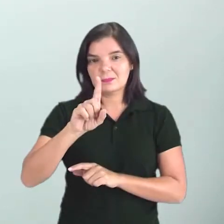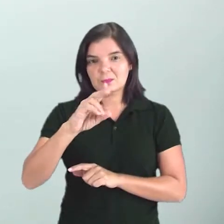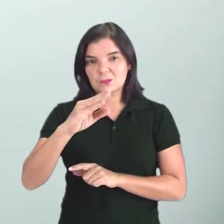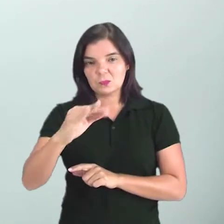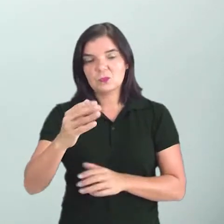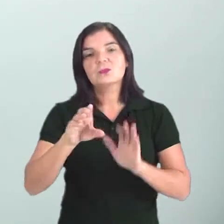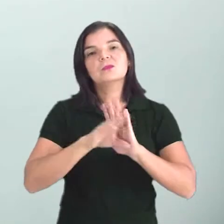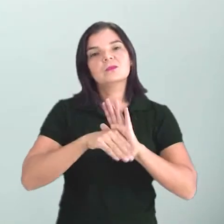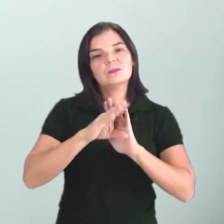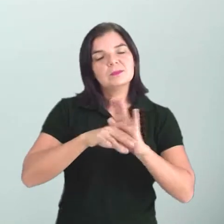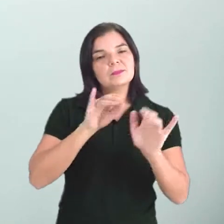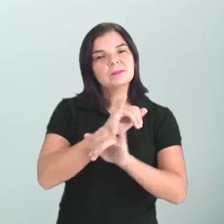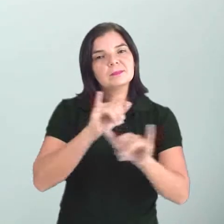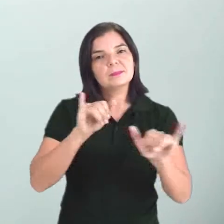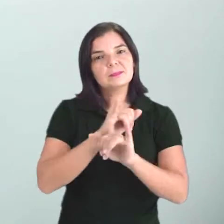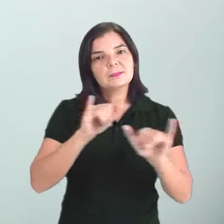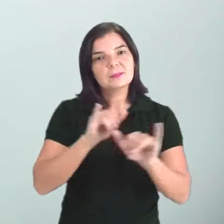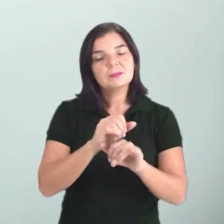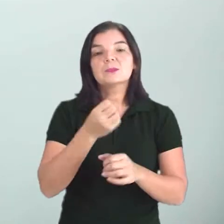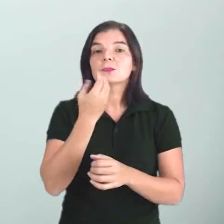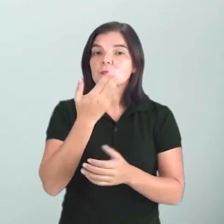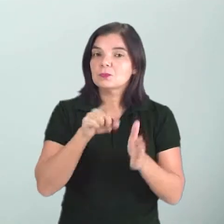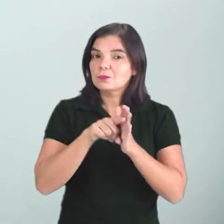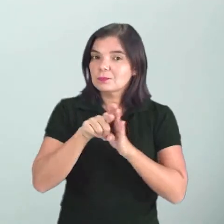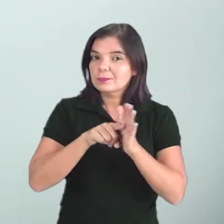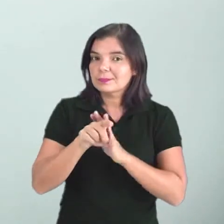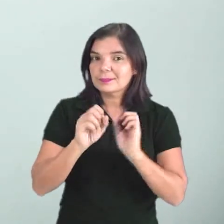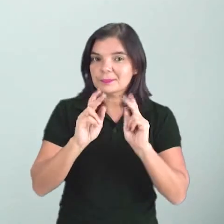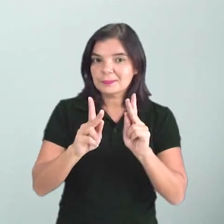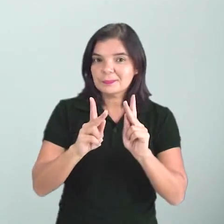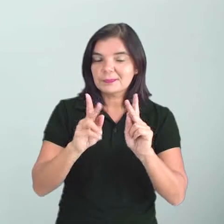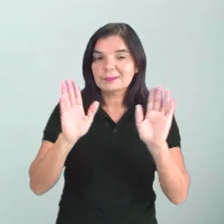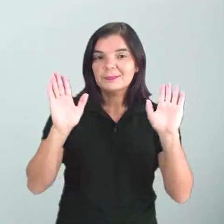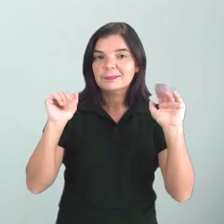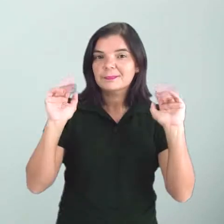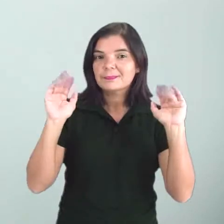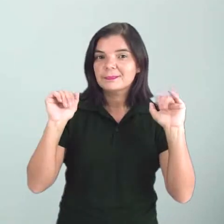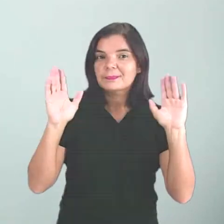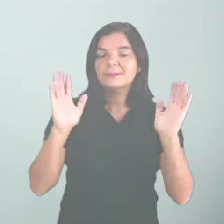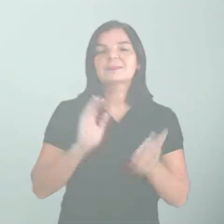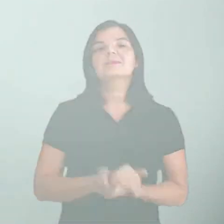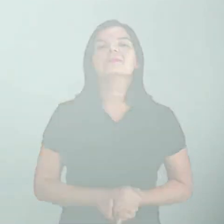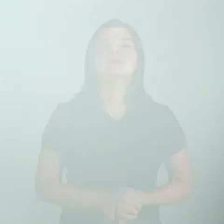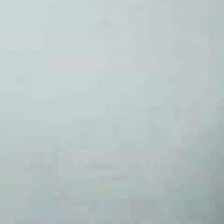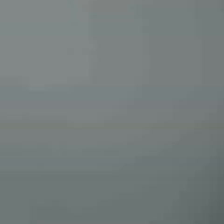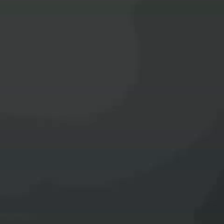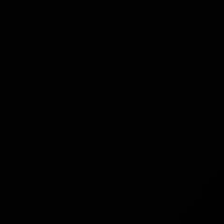para mais conteúdo, mais informação e façam também pesquisa extra, ok? See you next class. Bye!